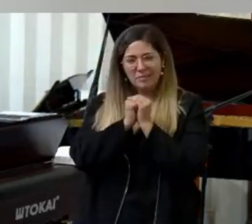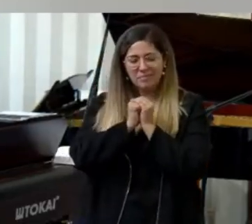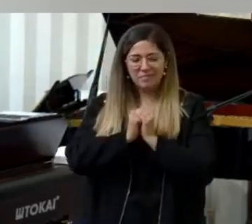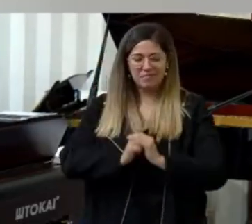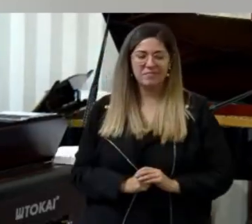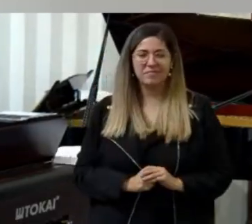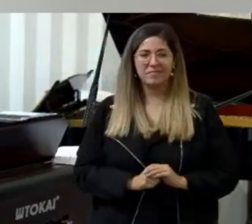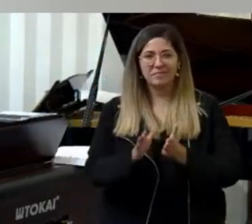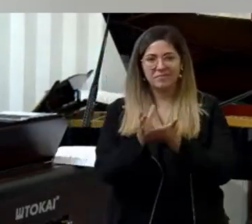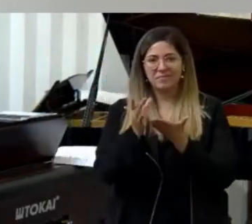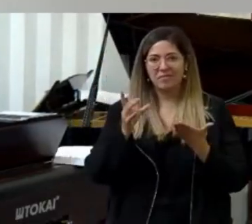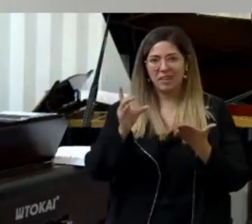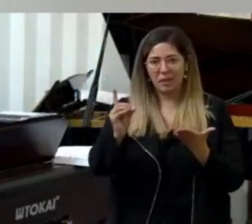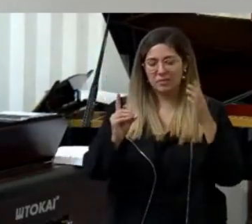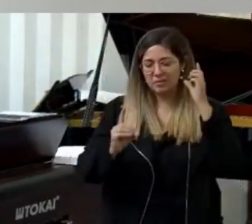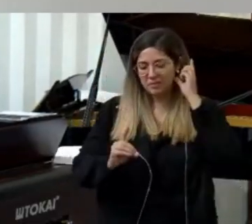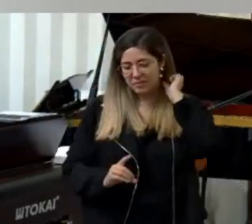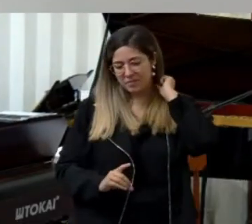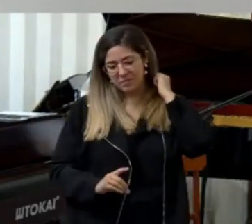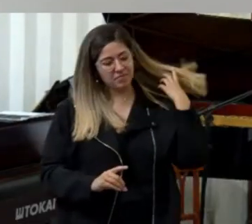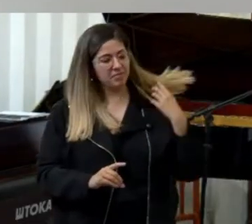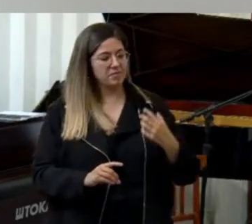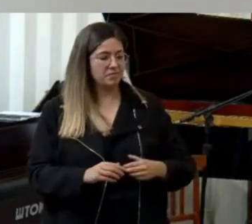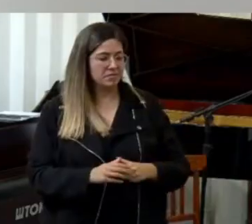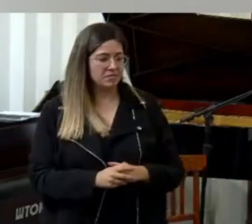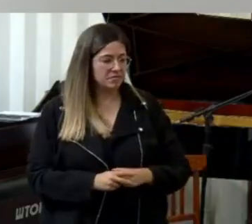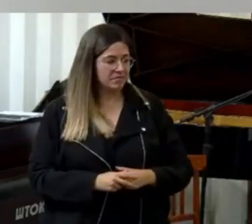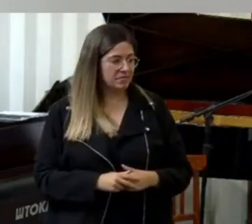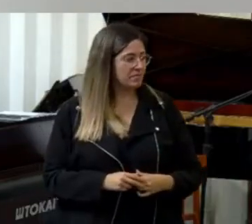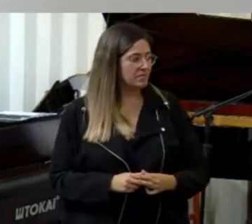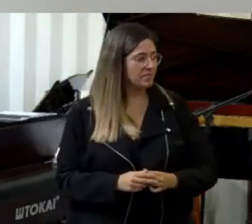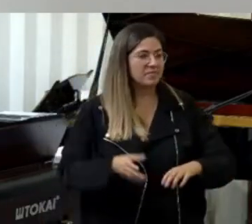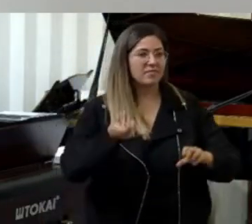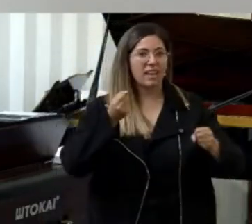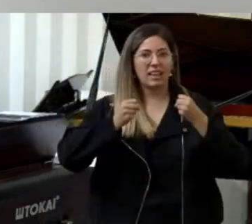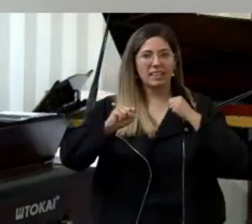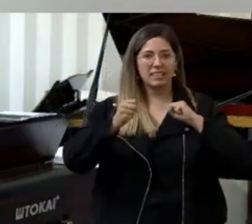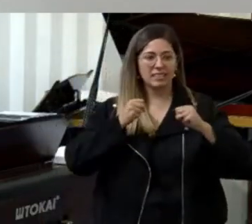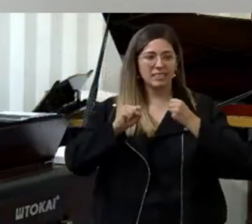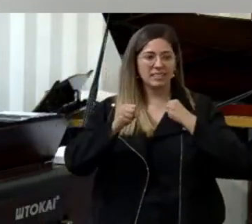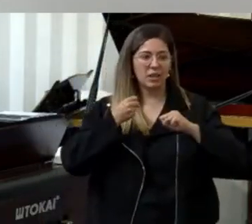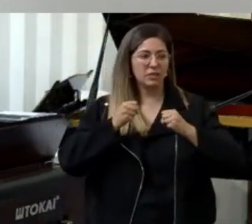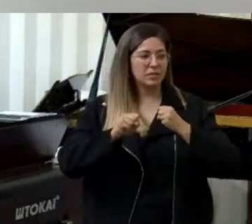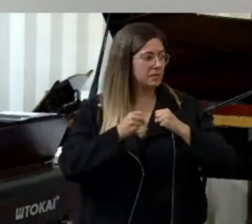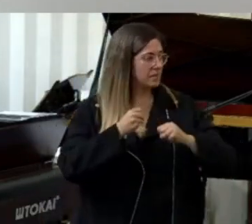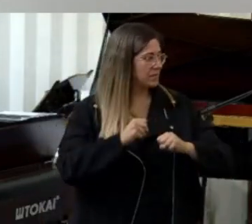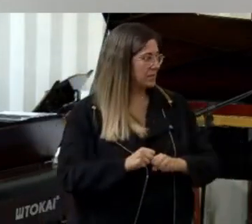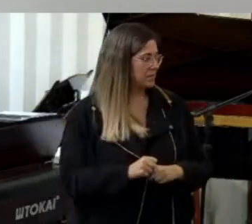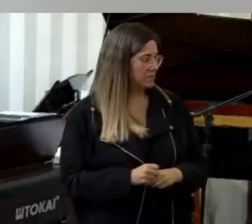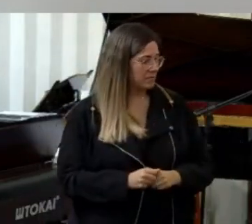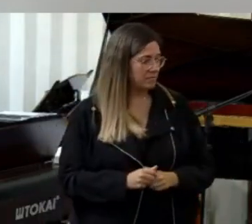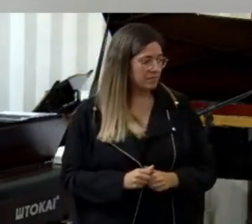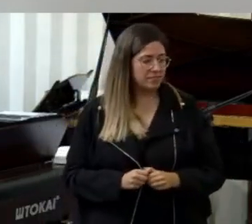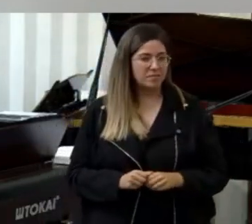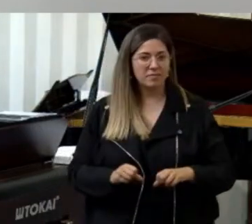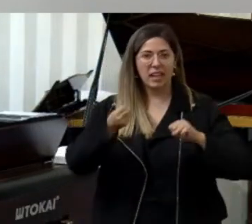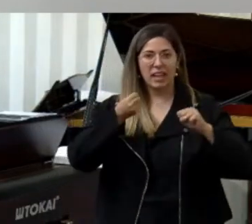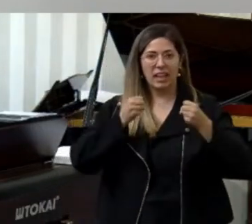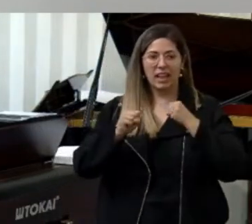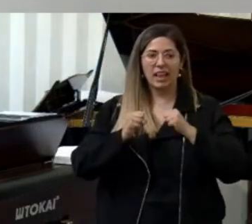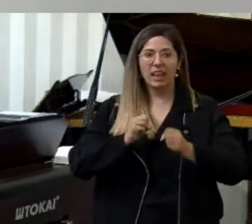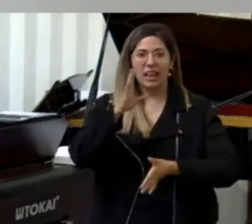Vamos abrir a palavra de Deus. Quero convidá-los para que leiamos o texto de Salmos, Salmo 16.